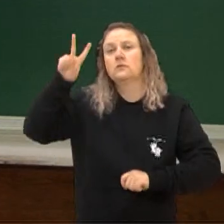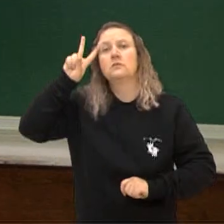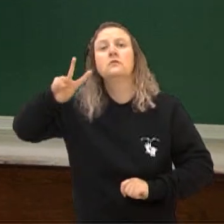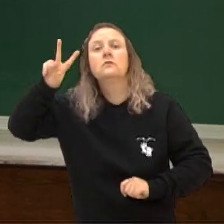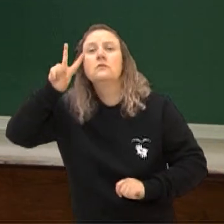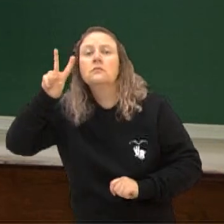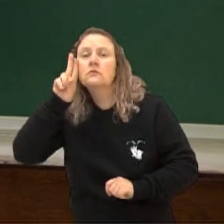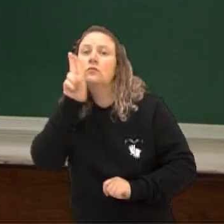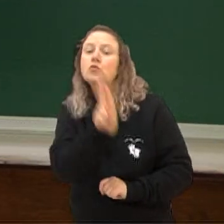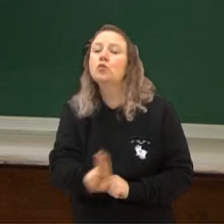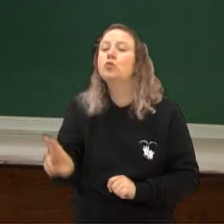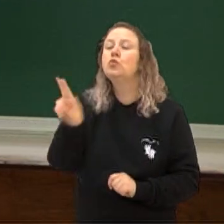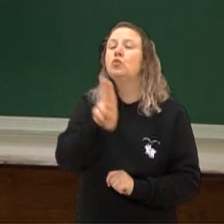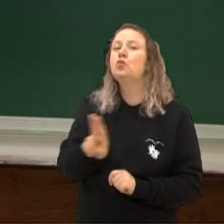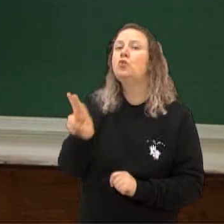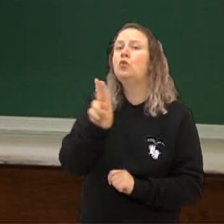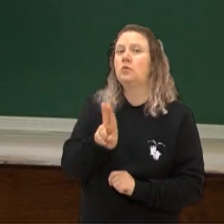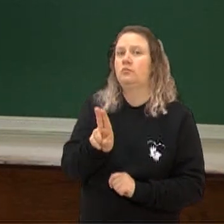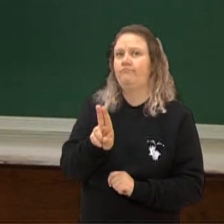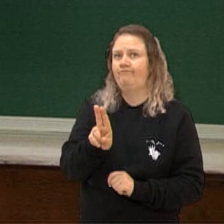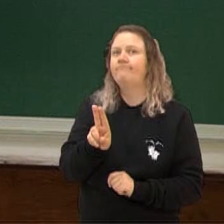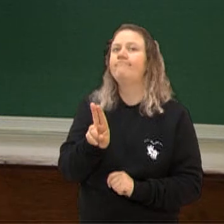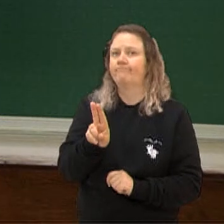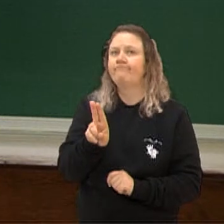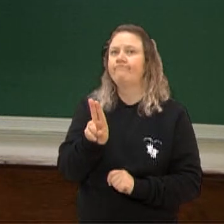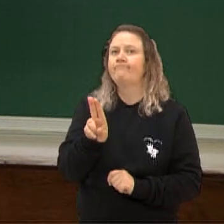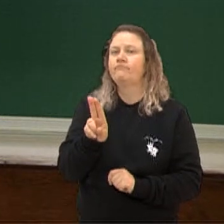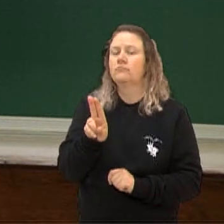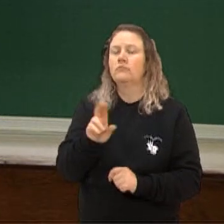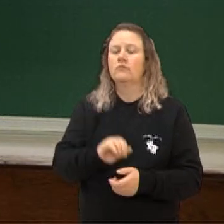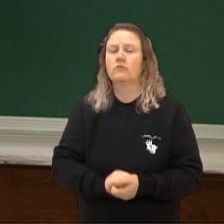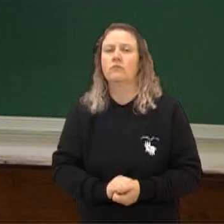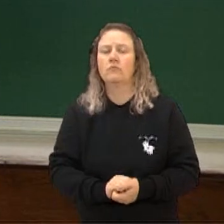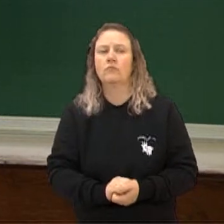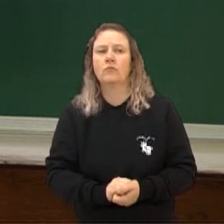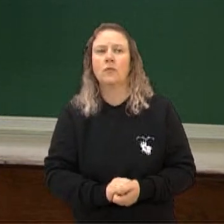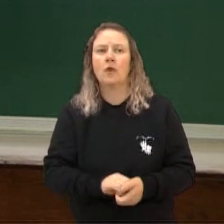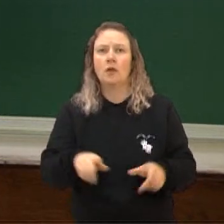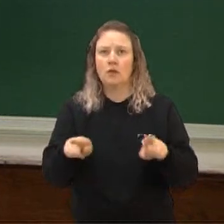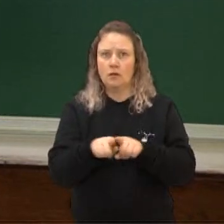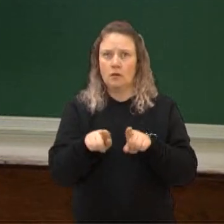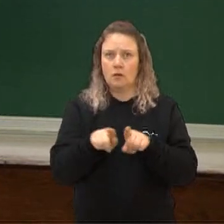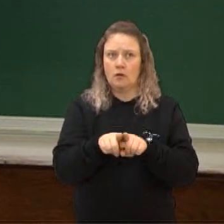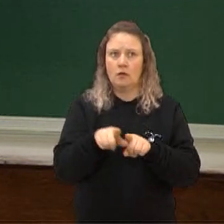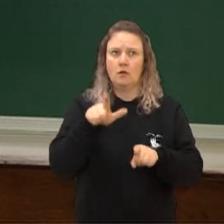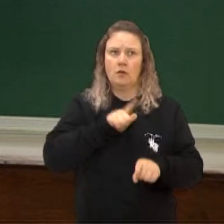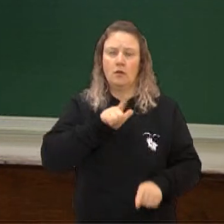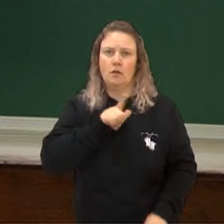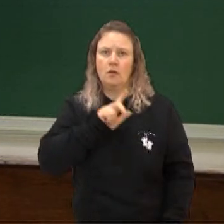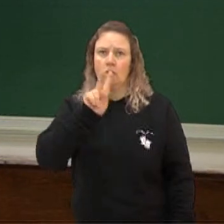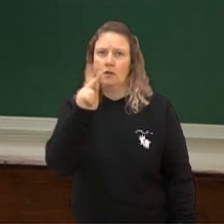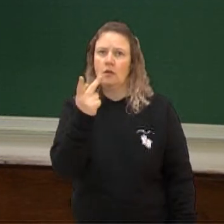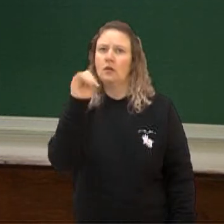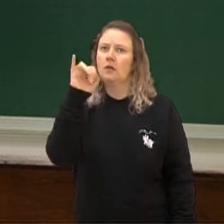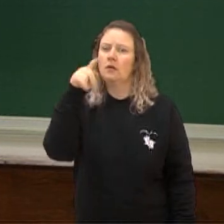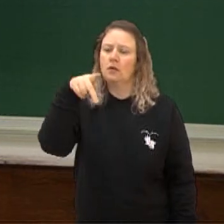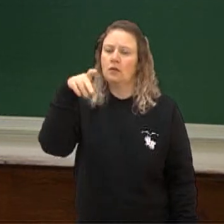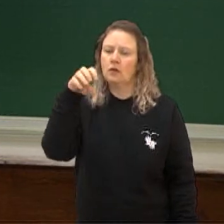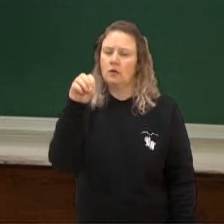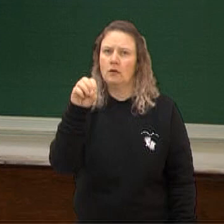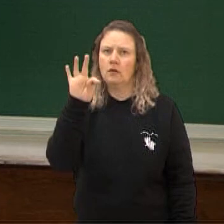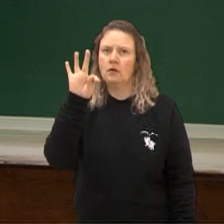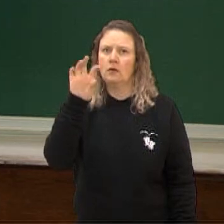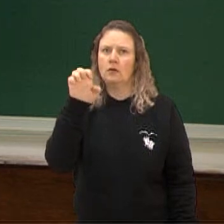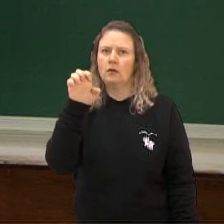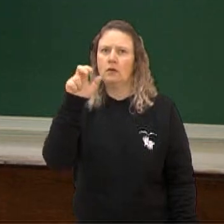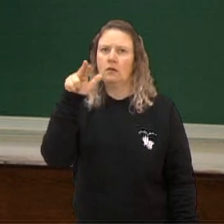vai ter que utilizar o teorema de Pitágoras. A diagonal aqui, ela vai compor uma hipotenusa e, ao mesmo tempo, um dos seus catetos